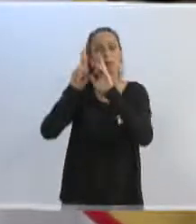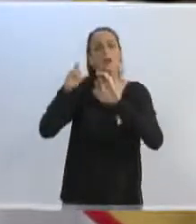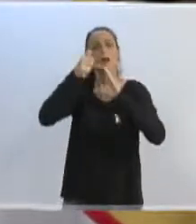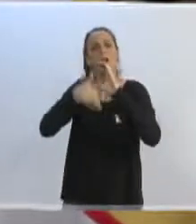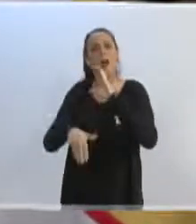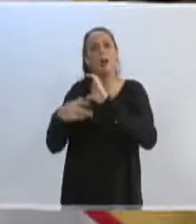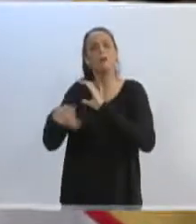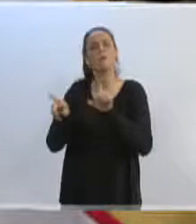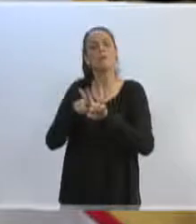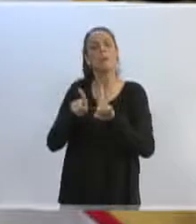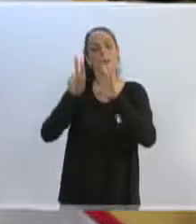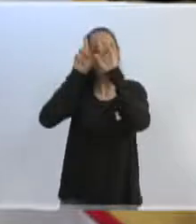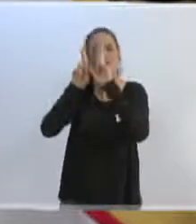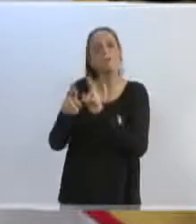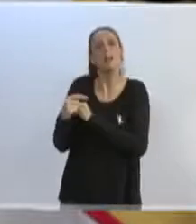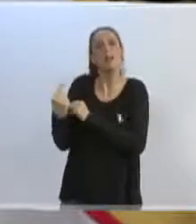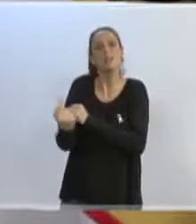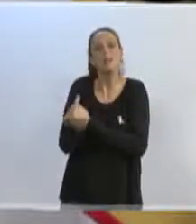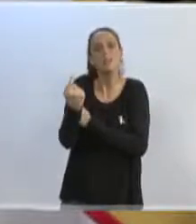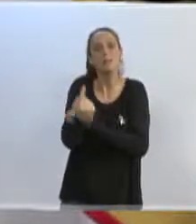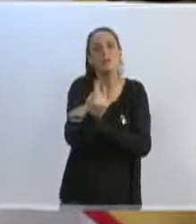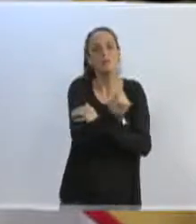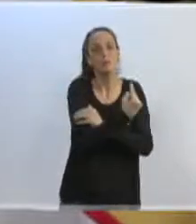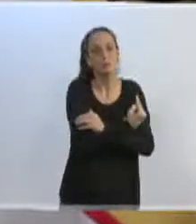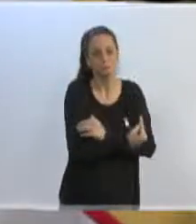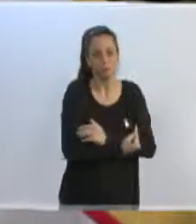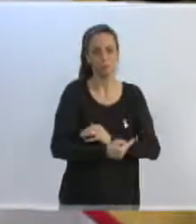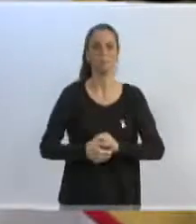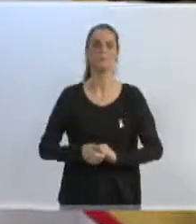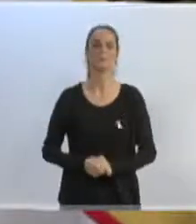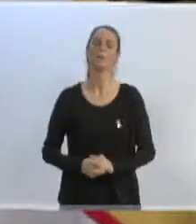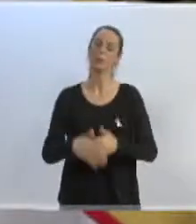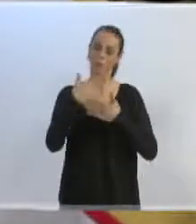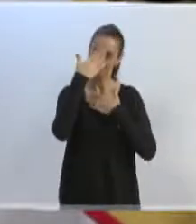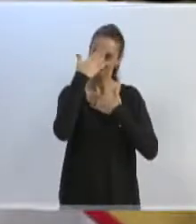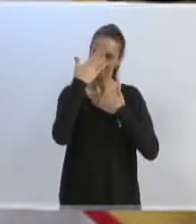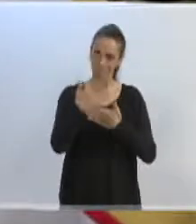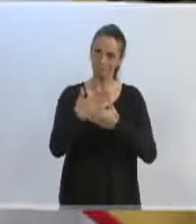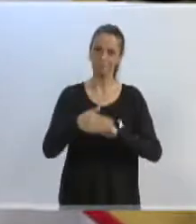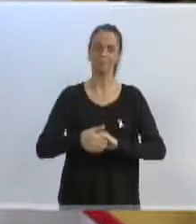a individualidade de cada pessoa. Muito obrigado.